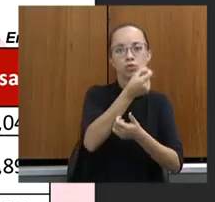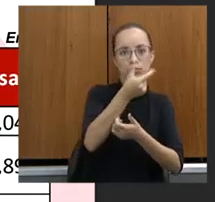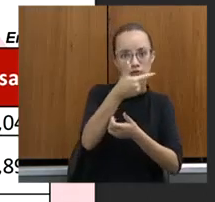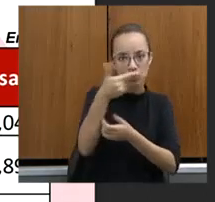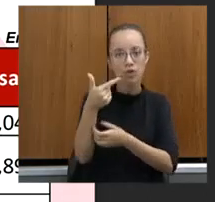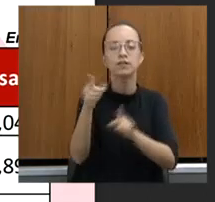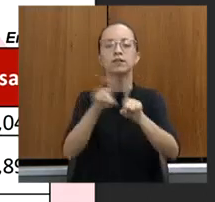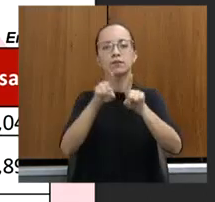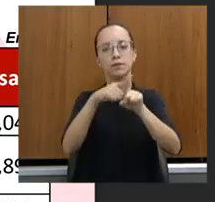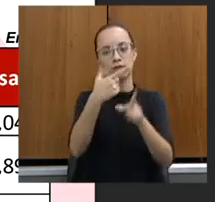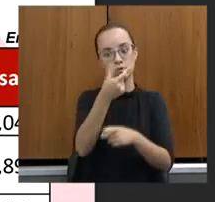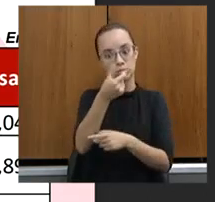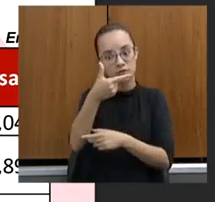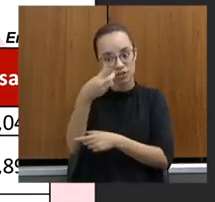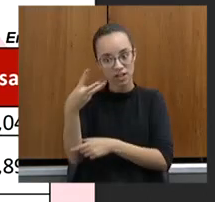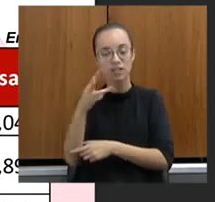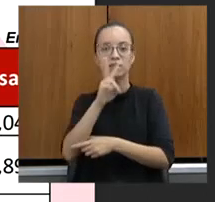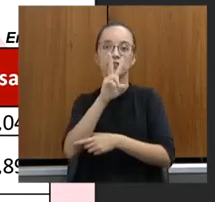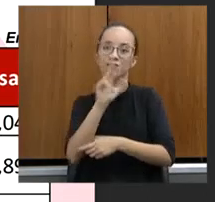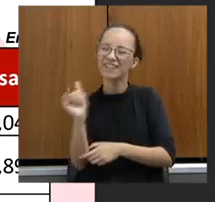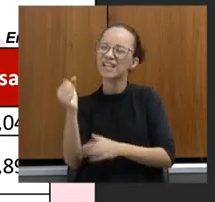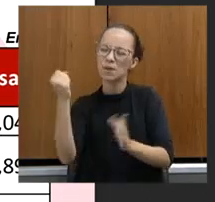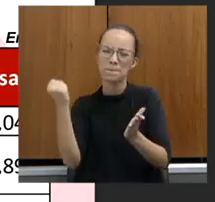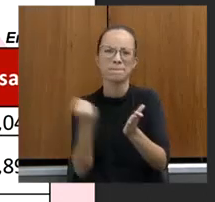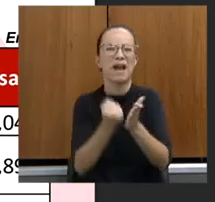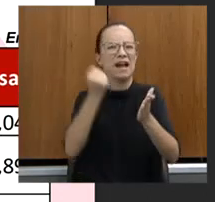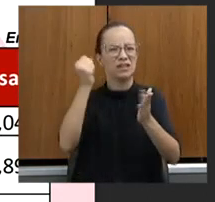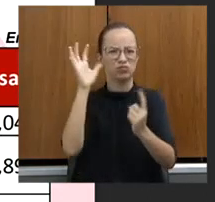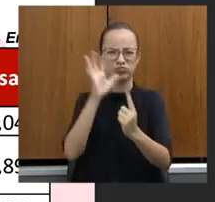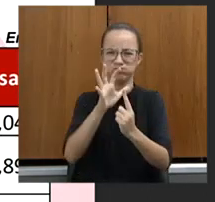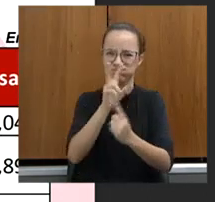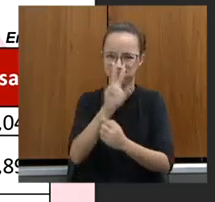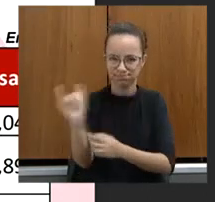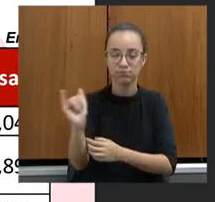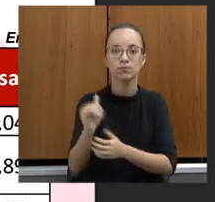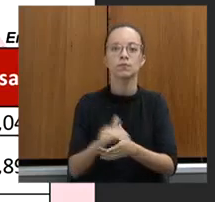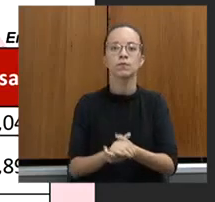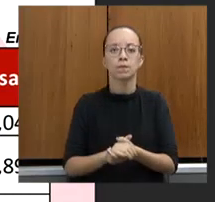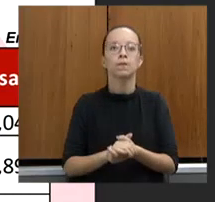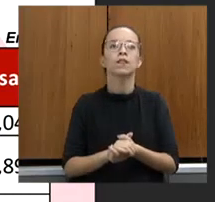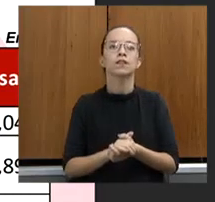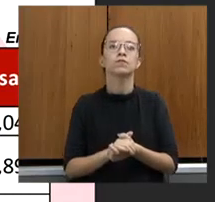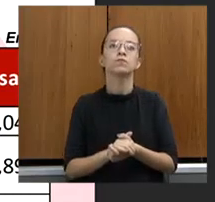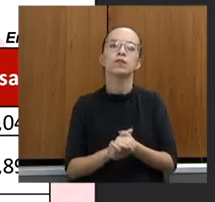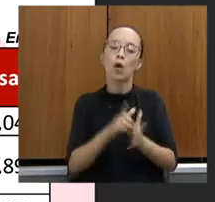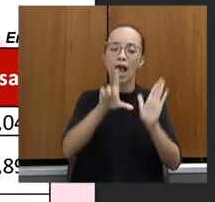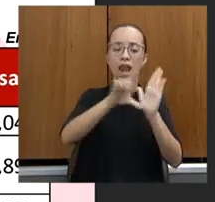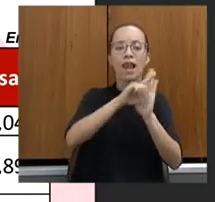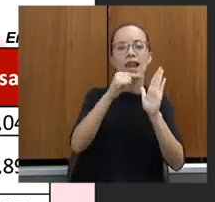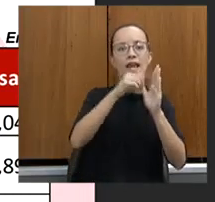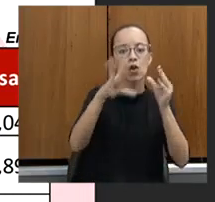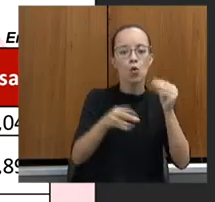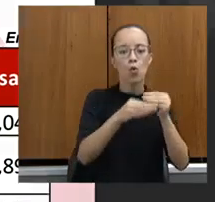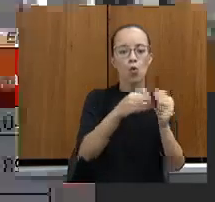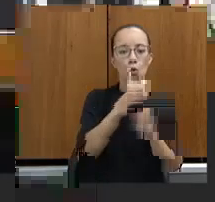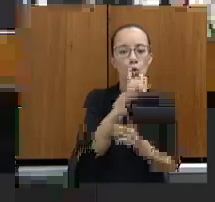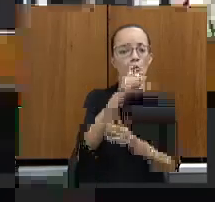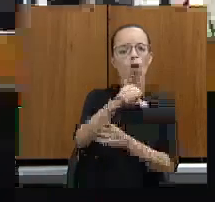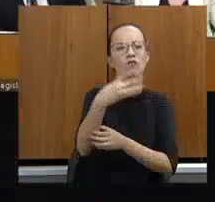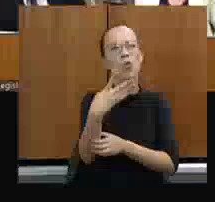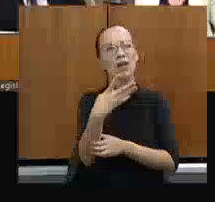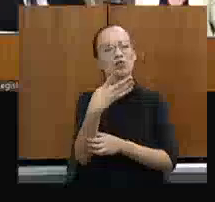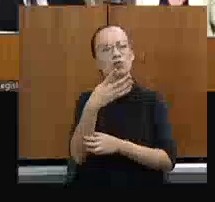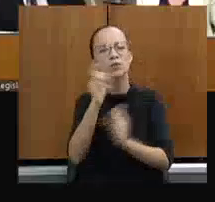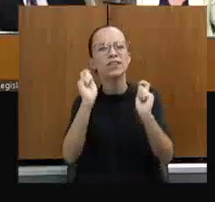quanto em 2023 teremos grandes impactos com relação a isso e foi nessa nessa lei a lei complementar no 94 era